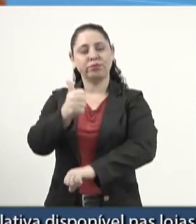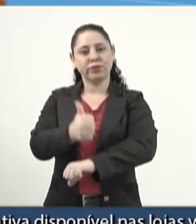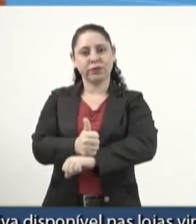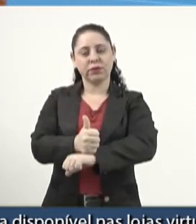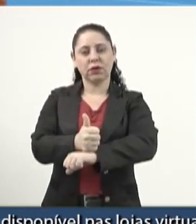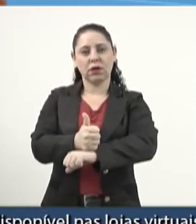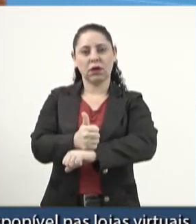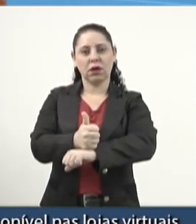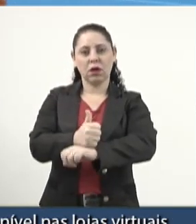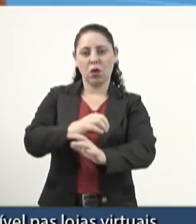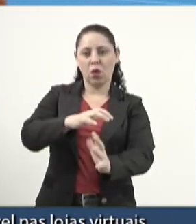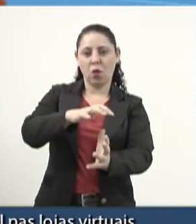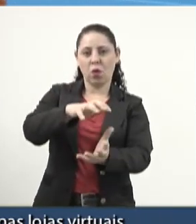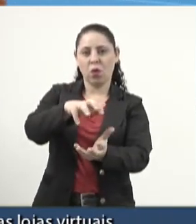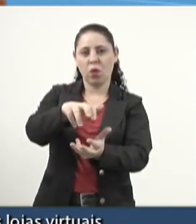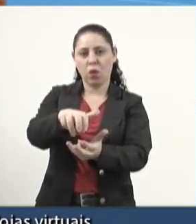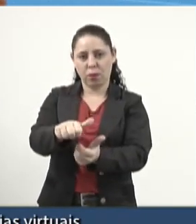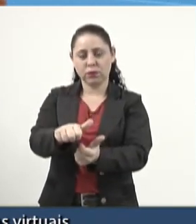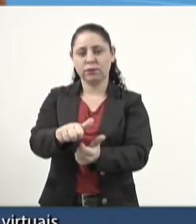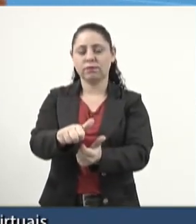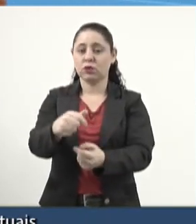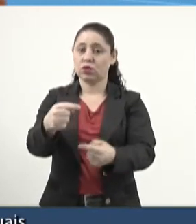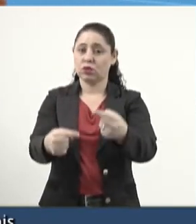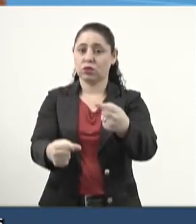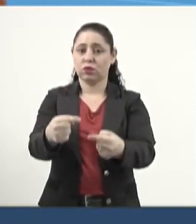no cenário internacional